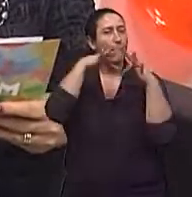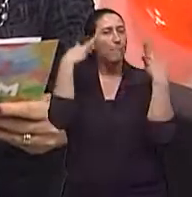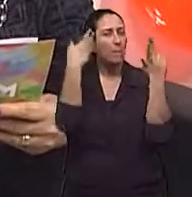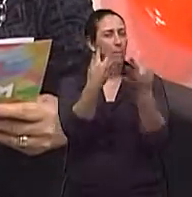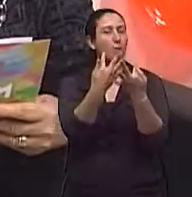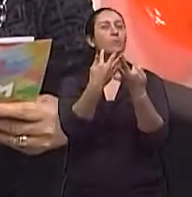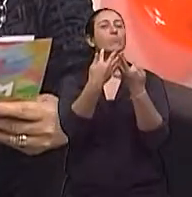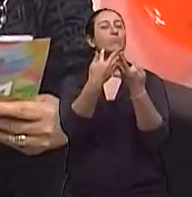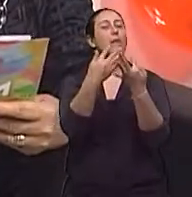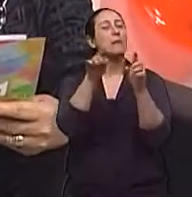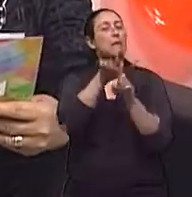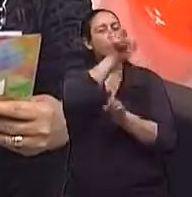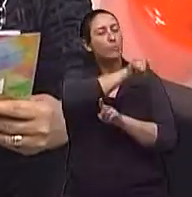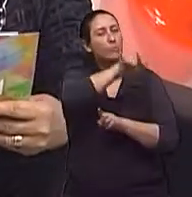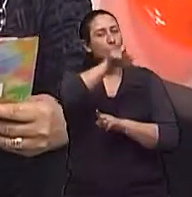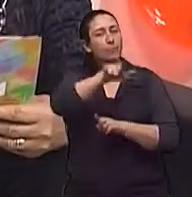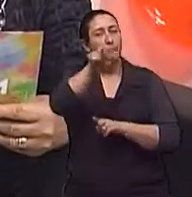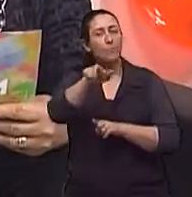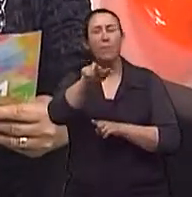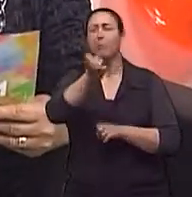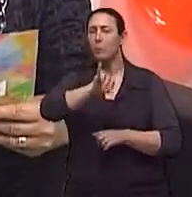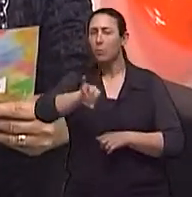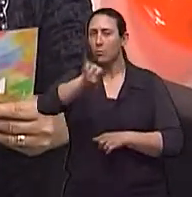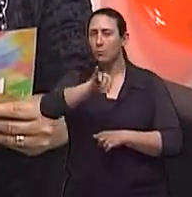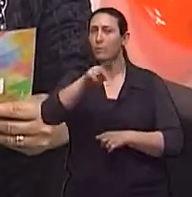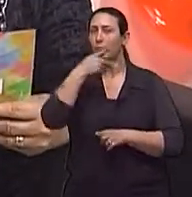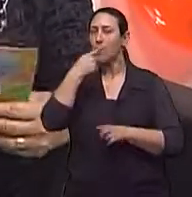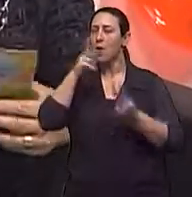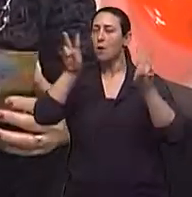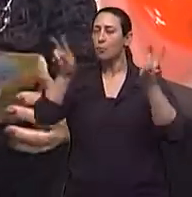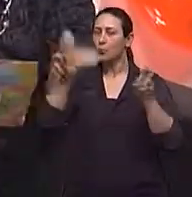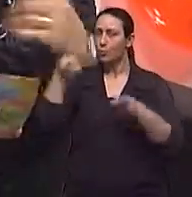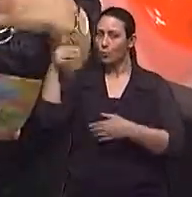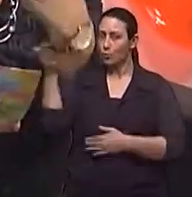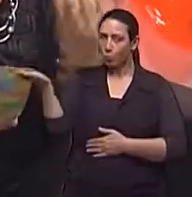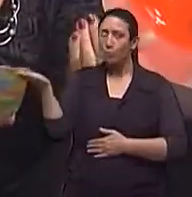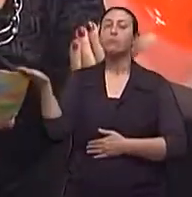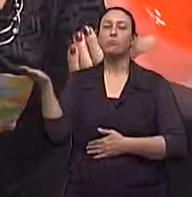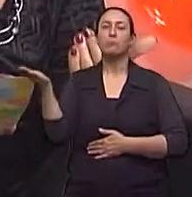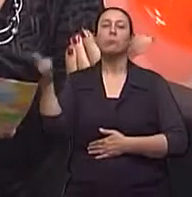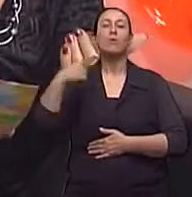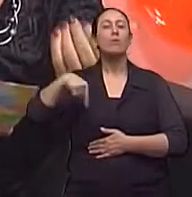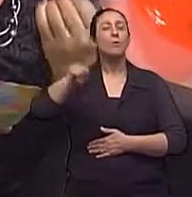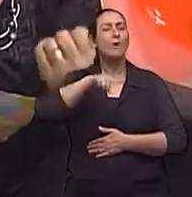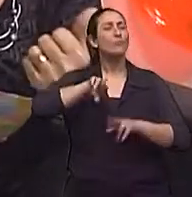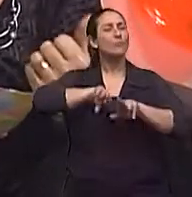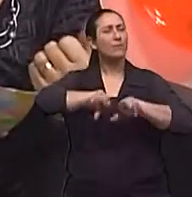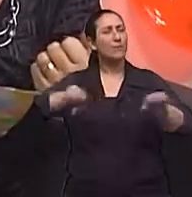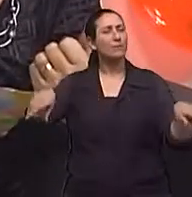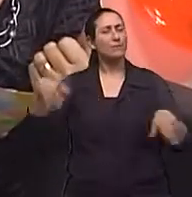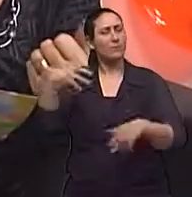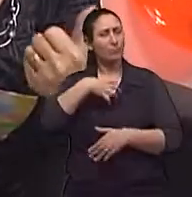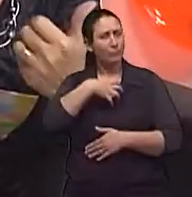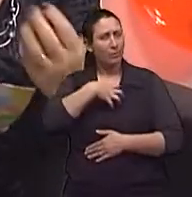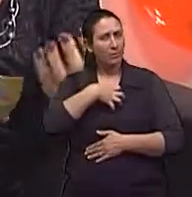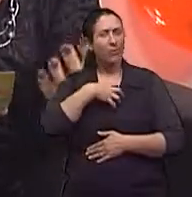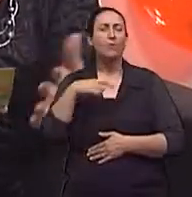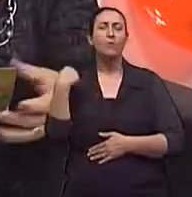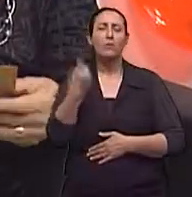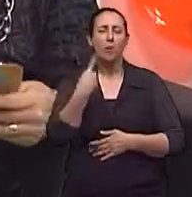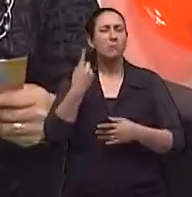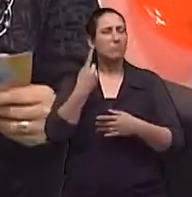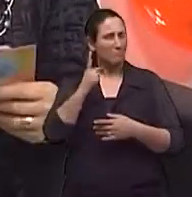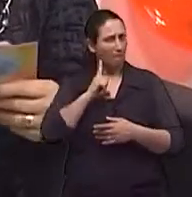Pois é muito bom a gente poder conversar sobre este assunto Afinal essa diferença de gênero também nos pega na